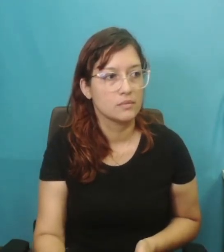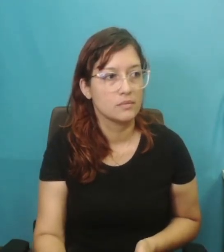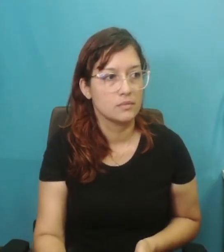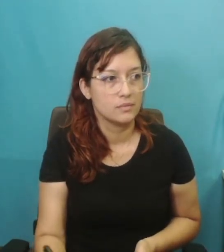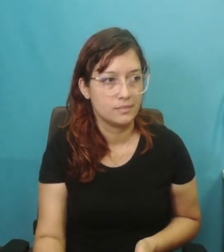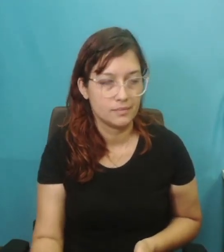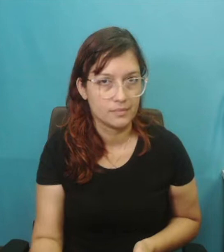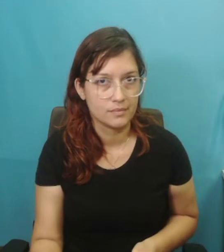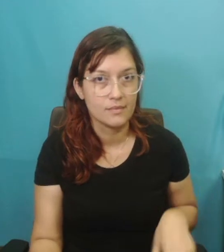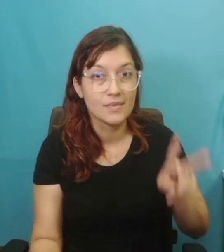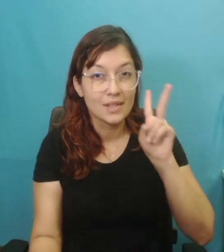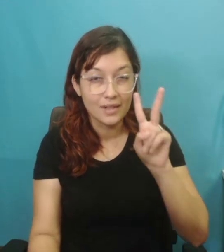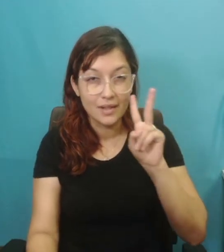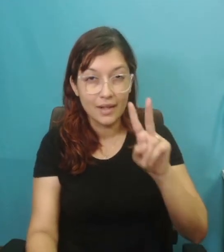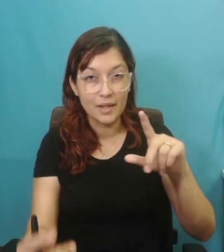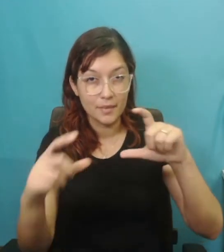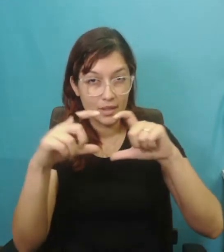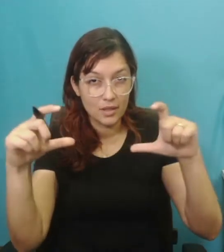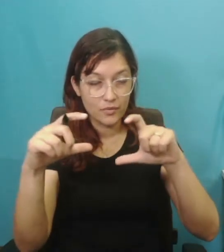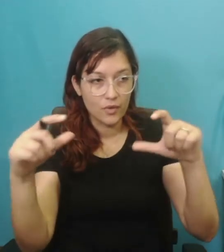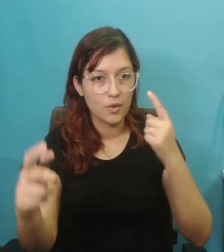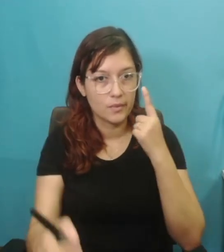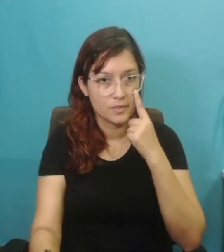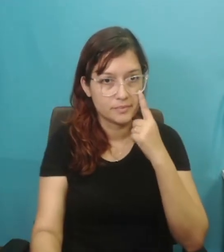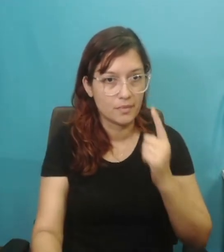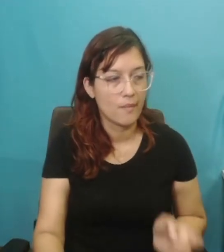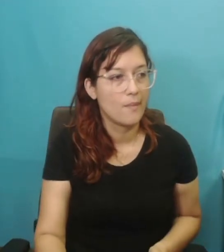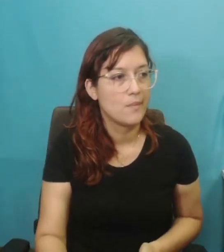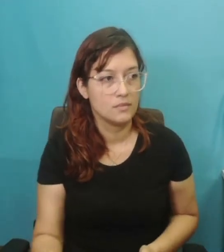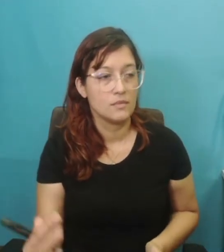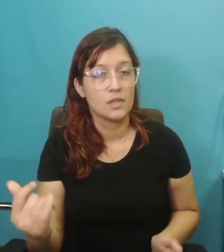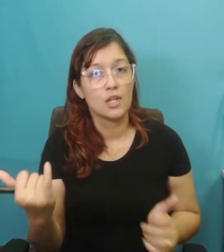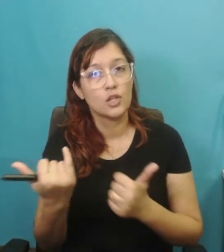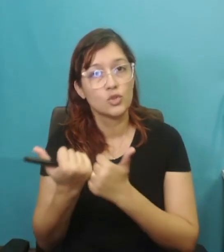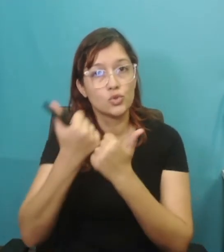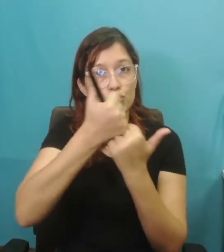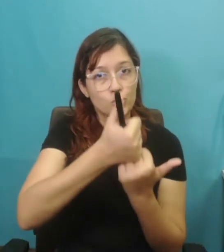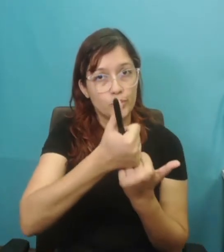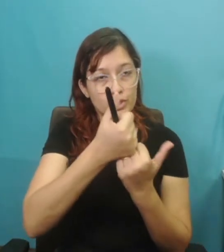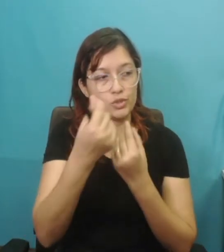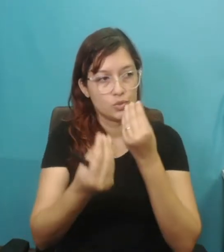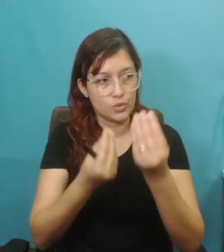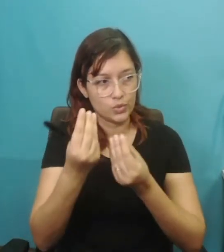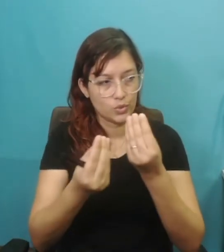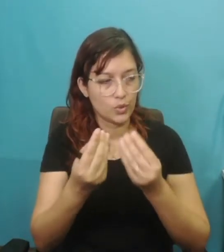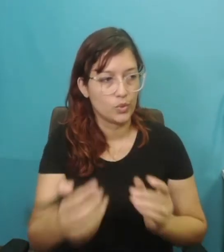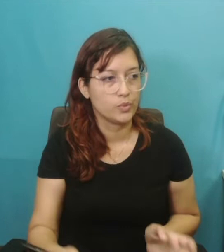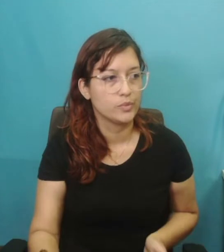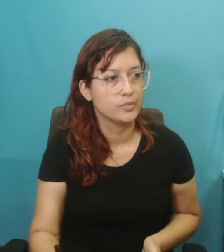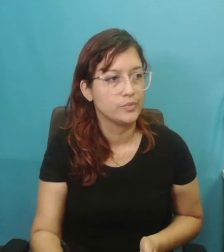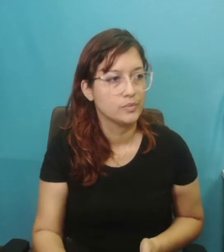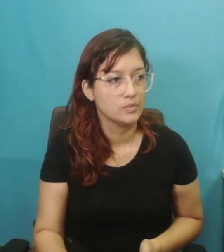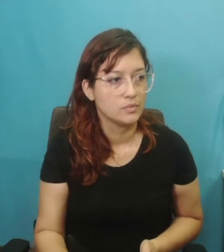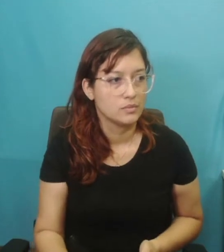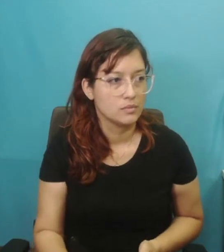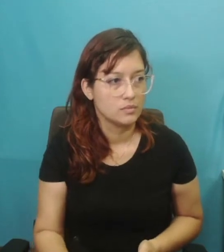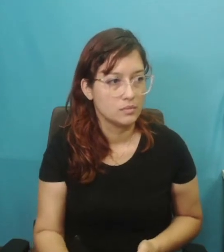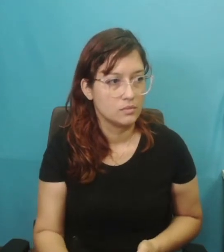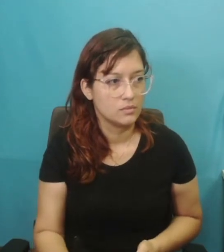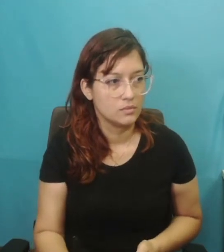período. Lembra da fórmula? Agora, vamos substituir os valores.